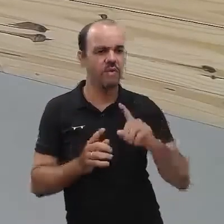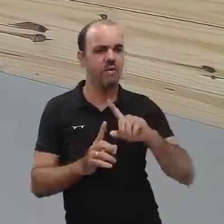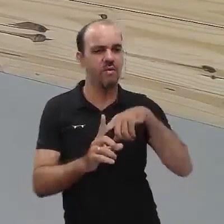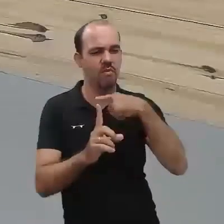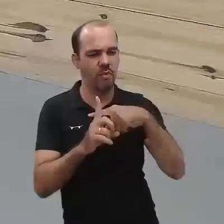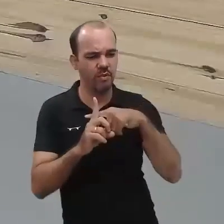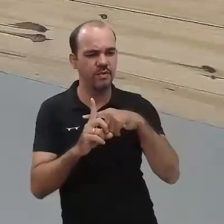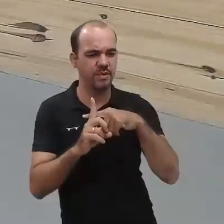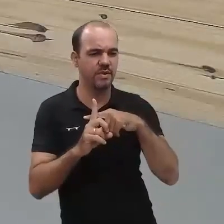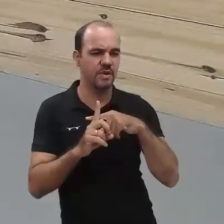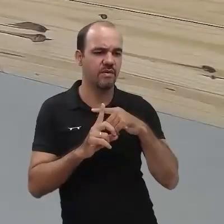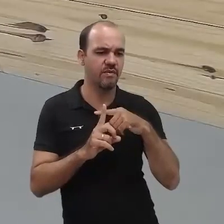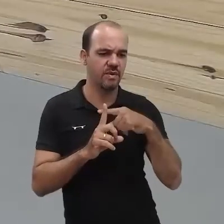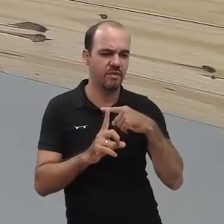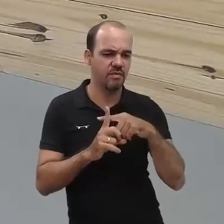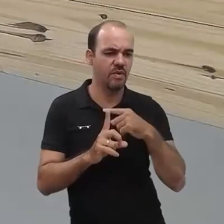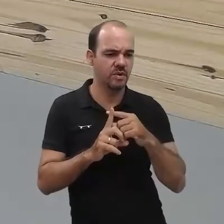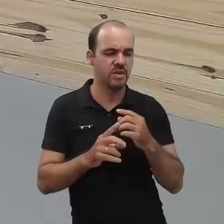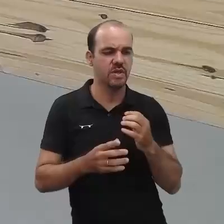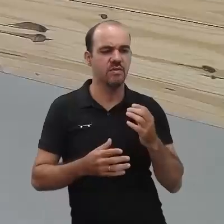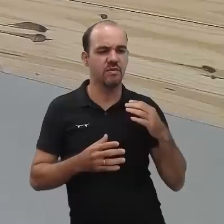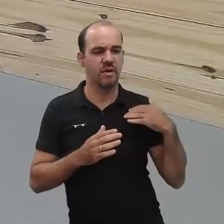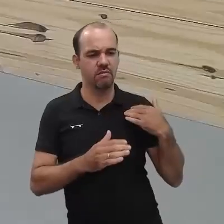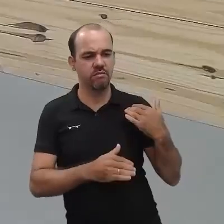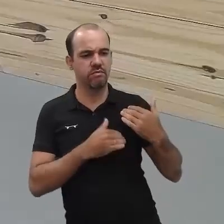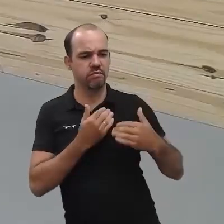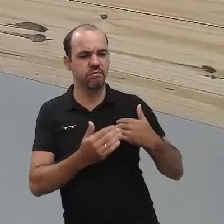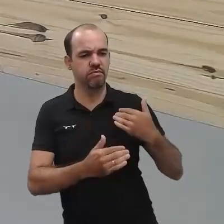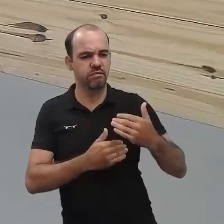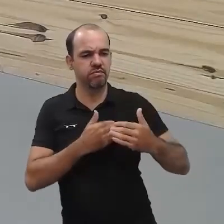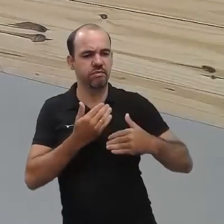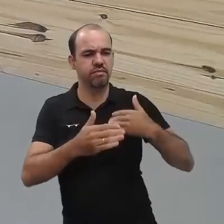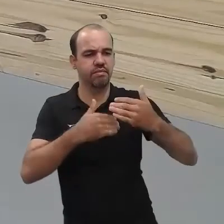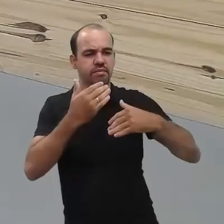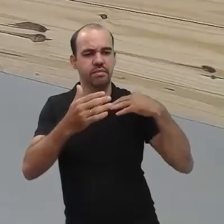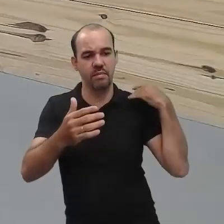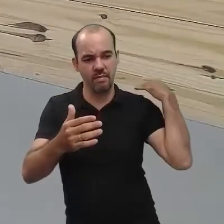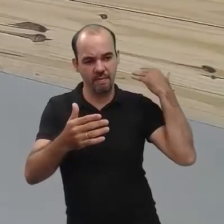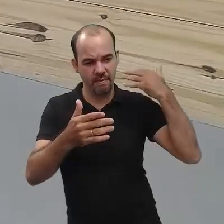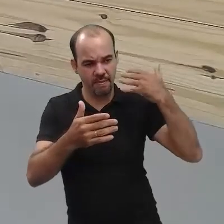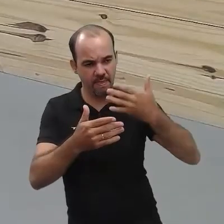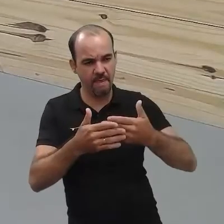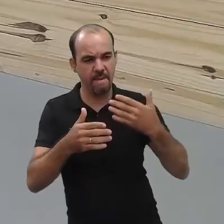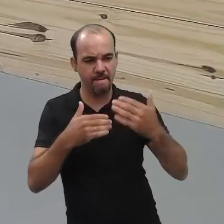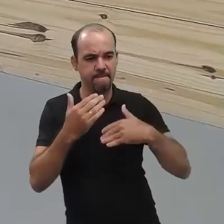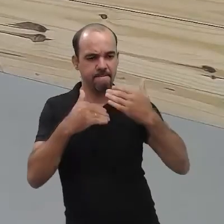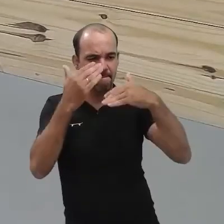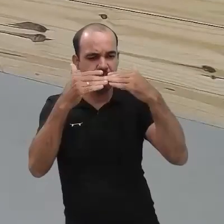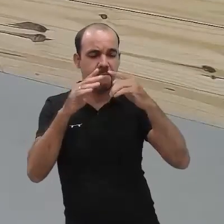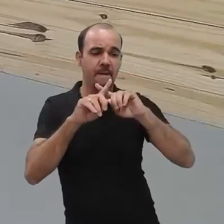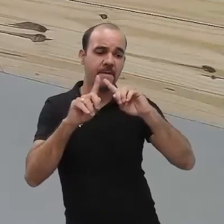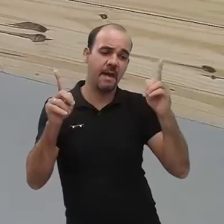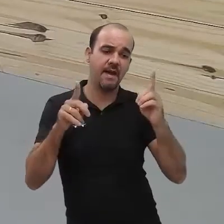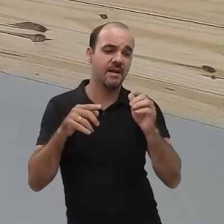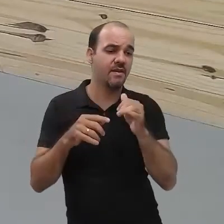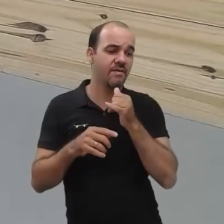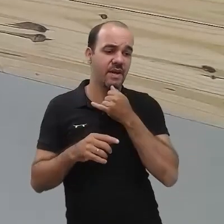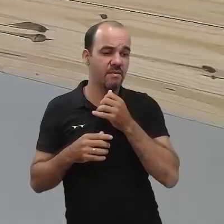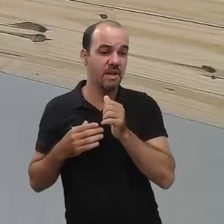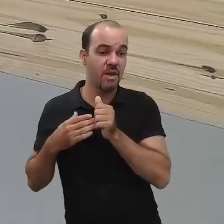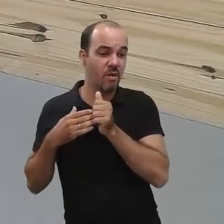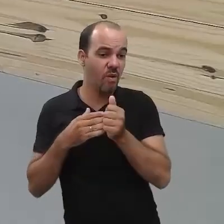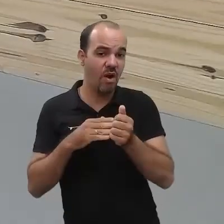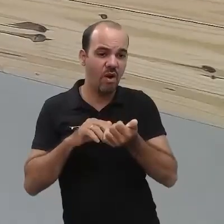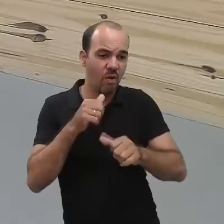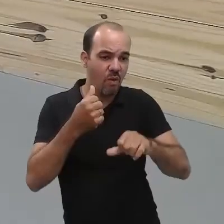A universalização do acesso ao ensino foi gradativa e foi aumentando cada vez mais, mas que infelizmente não foi acompanhada de uma qualidade de ensino no